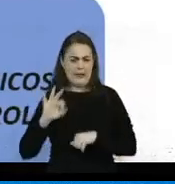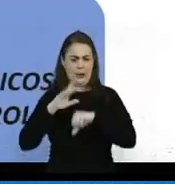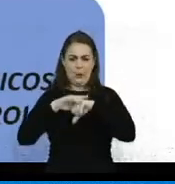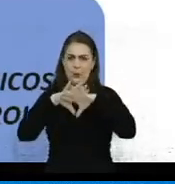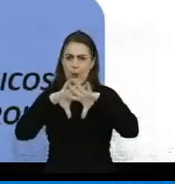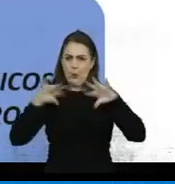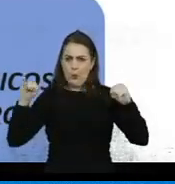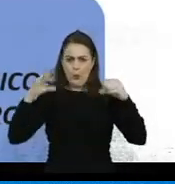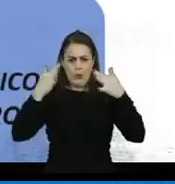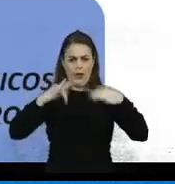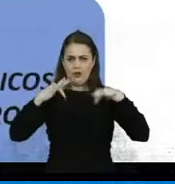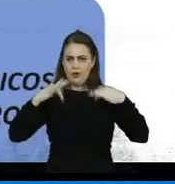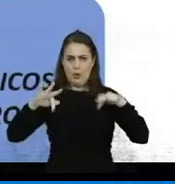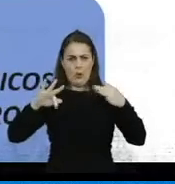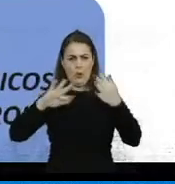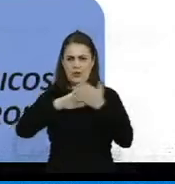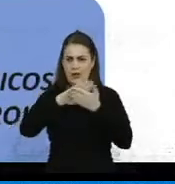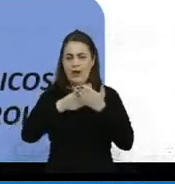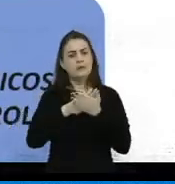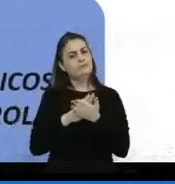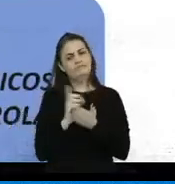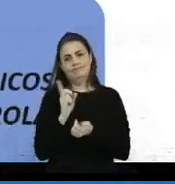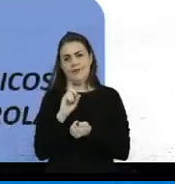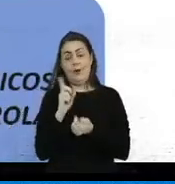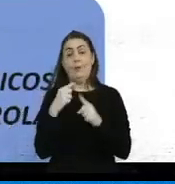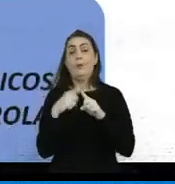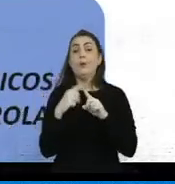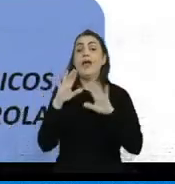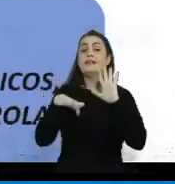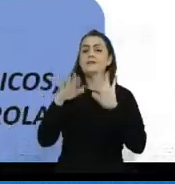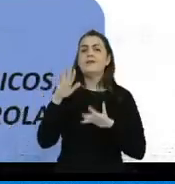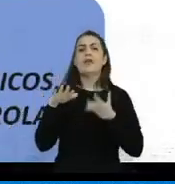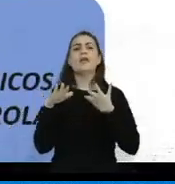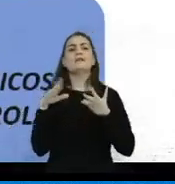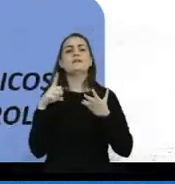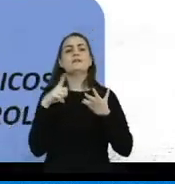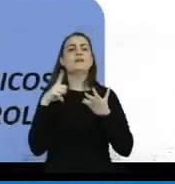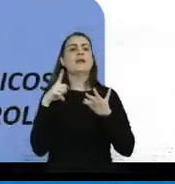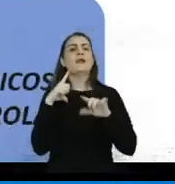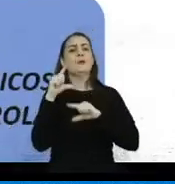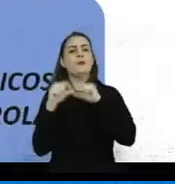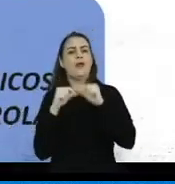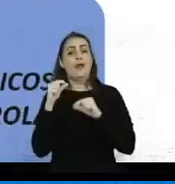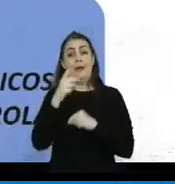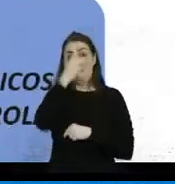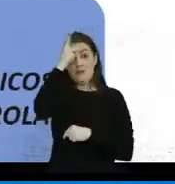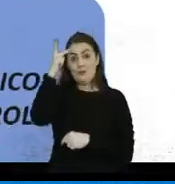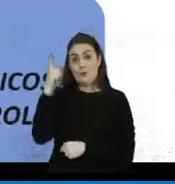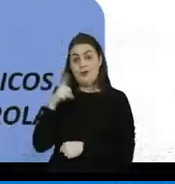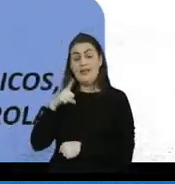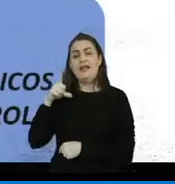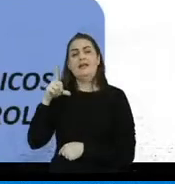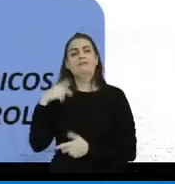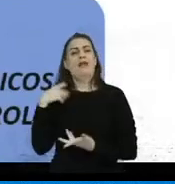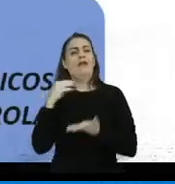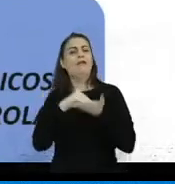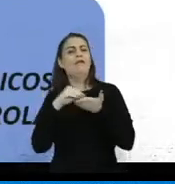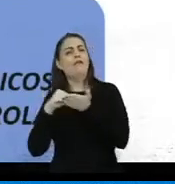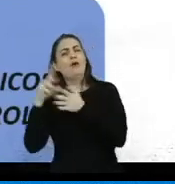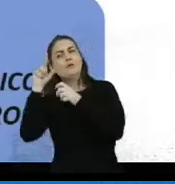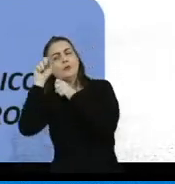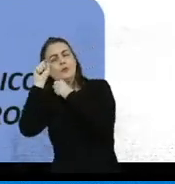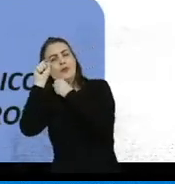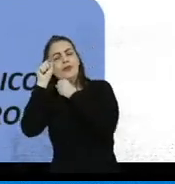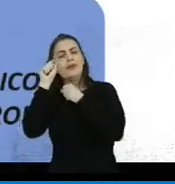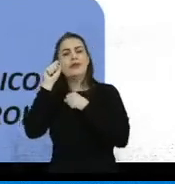com insônia, com fadiga crônica, com depressão, com irritabilidade, com enxaqueca. Então, é um problema que geralmente